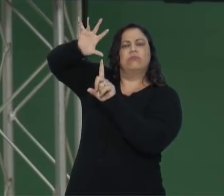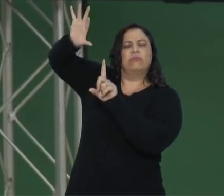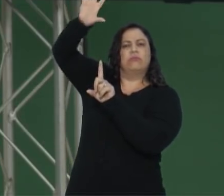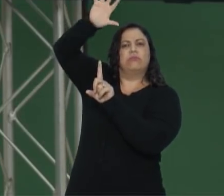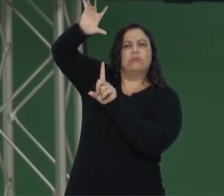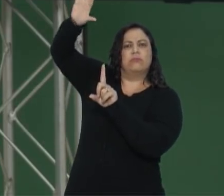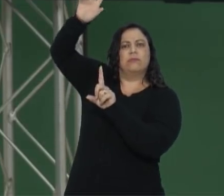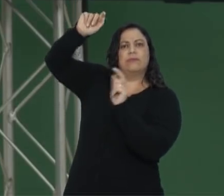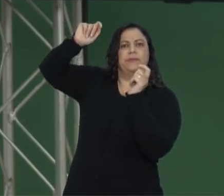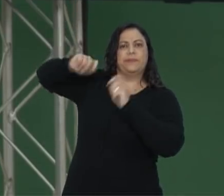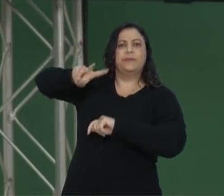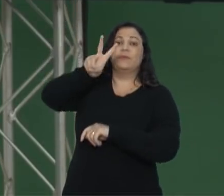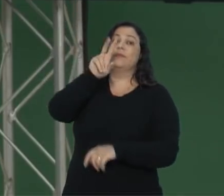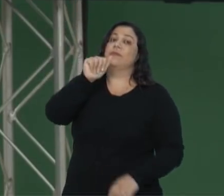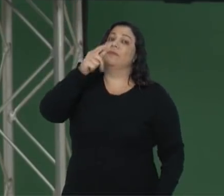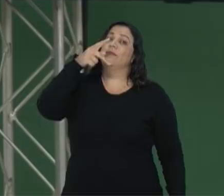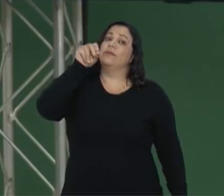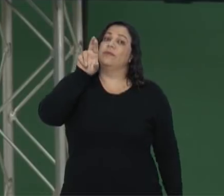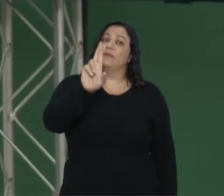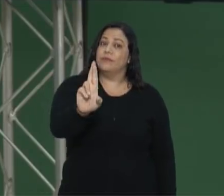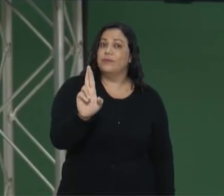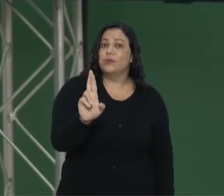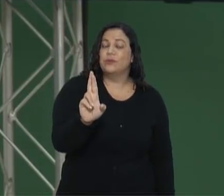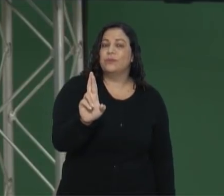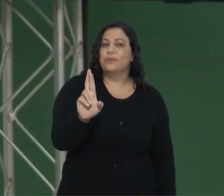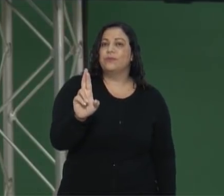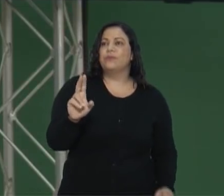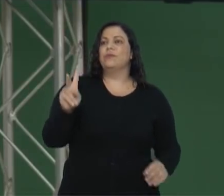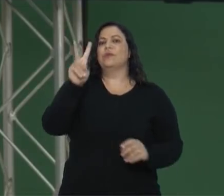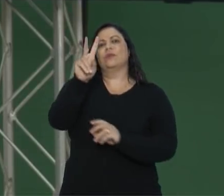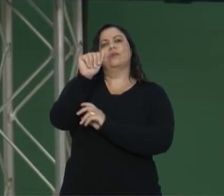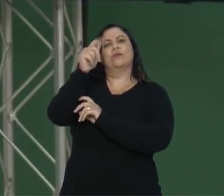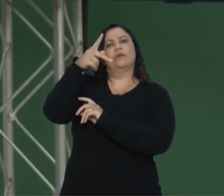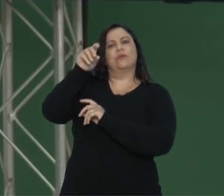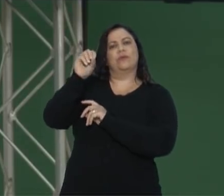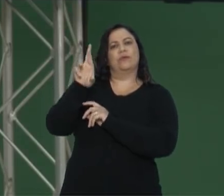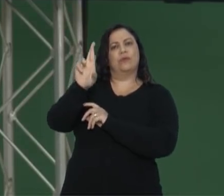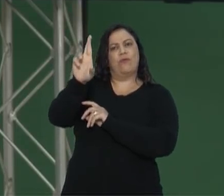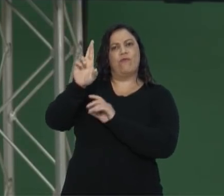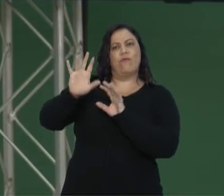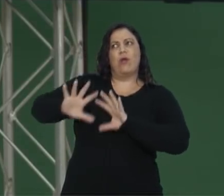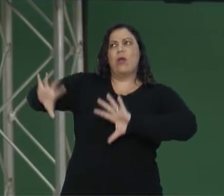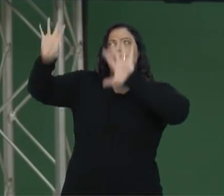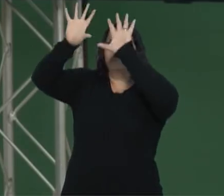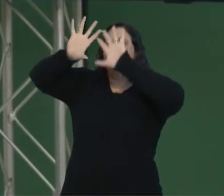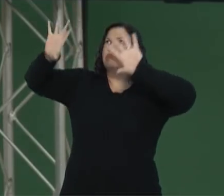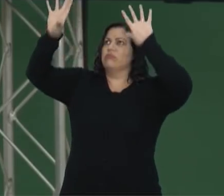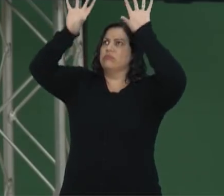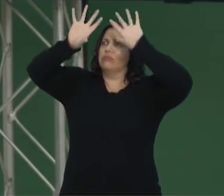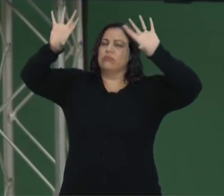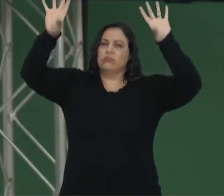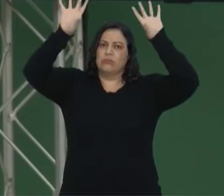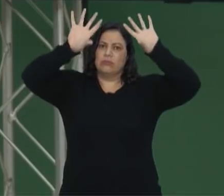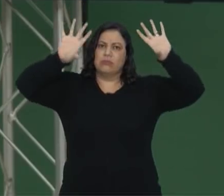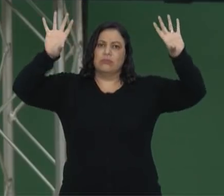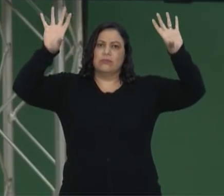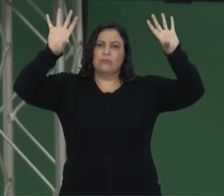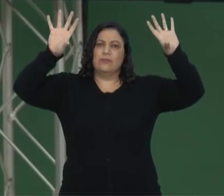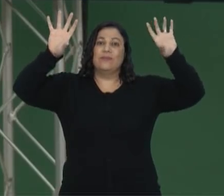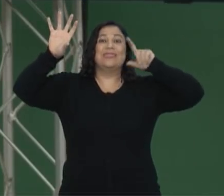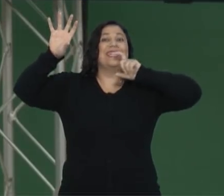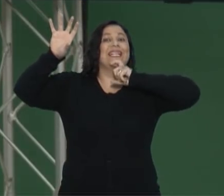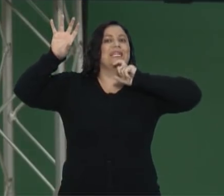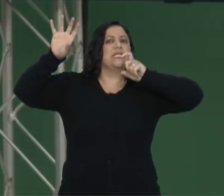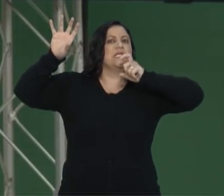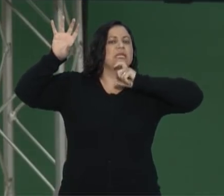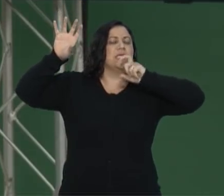quê? De vapor. Quando esse vapor chega em grandes alturas, altitudes, esfria,